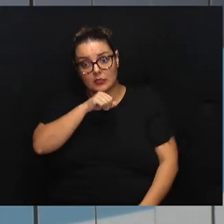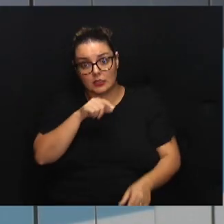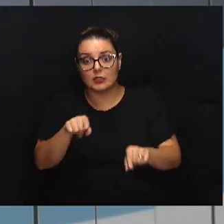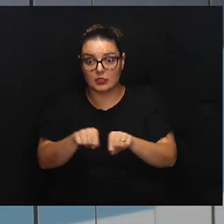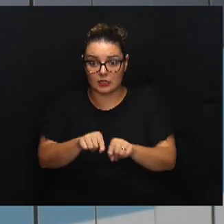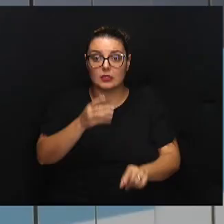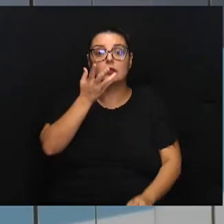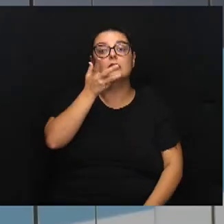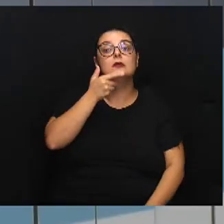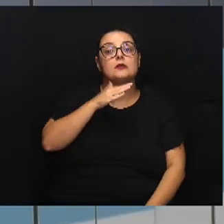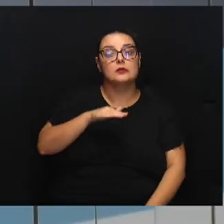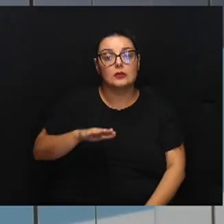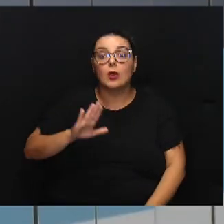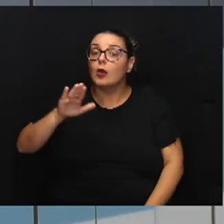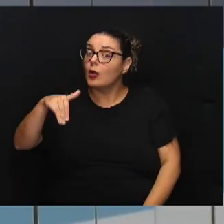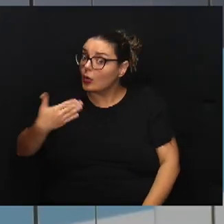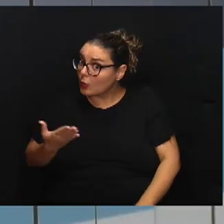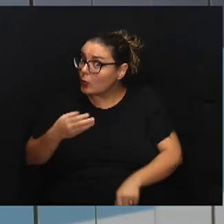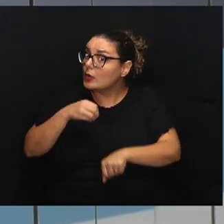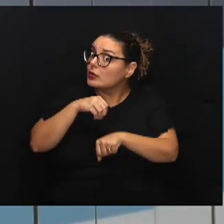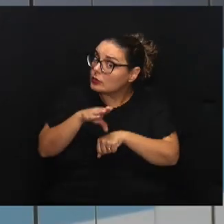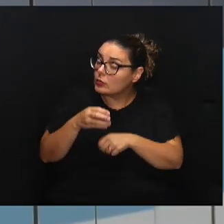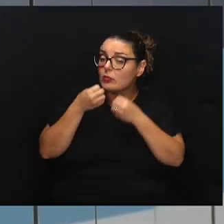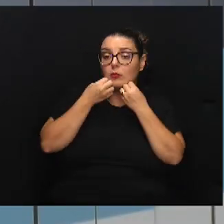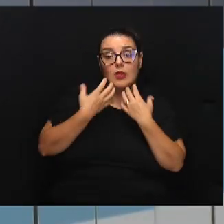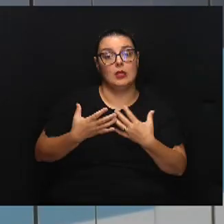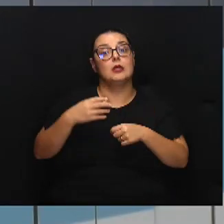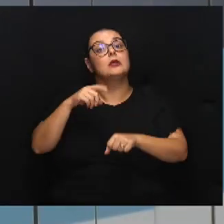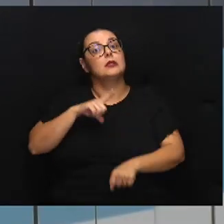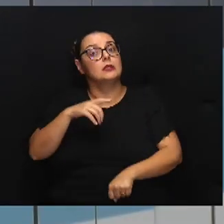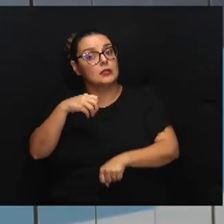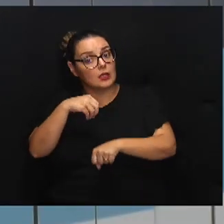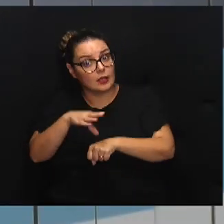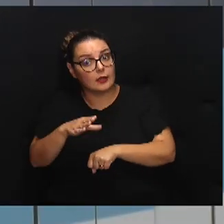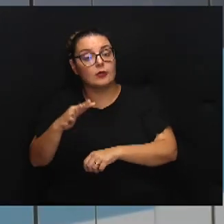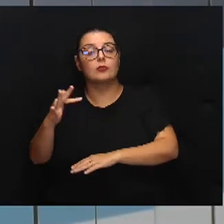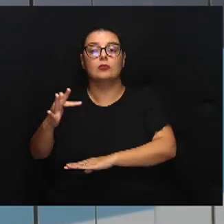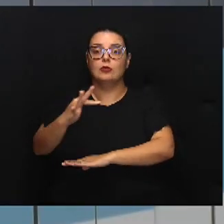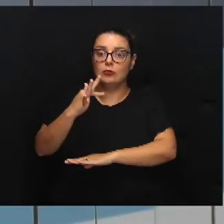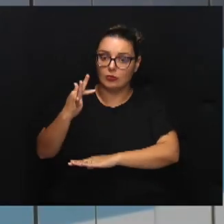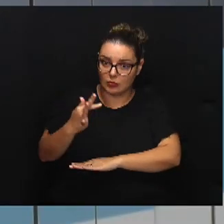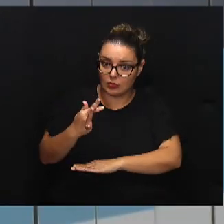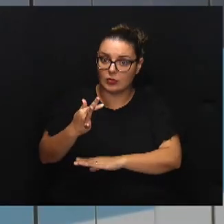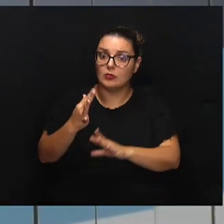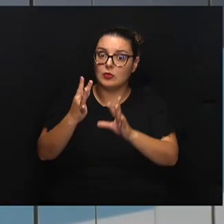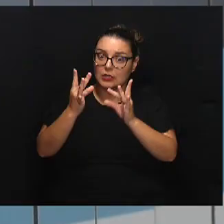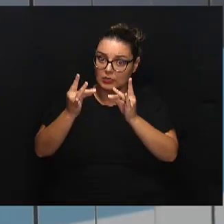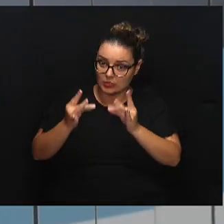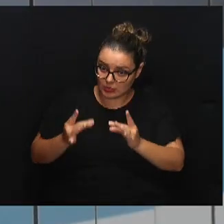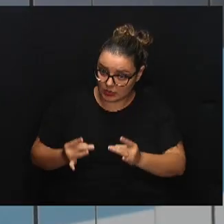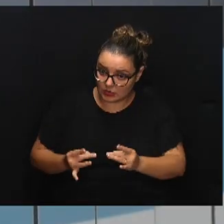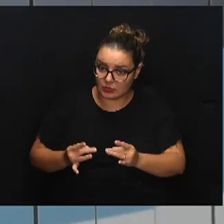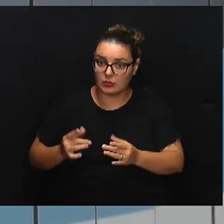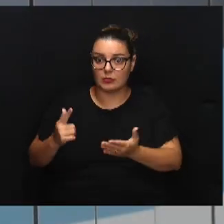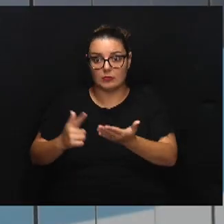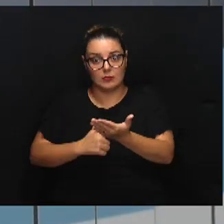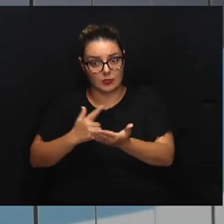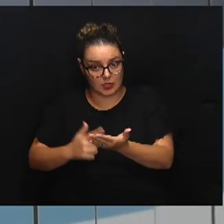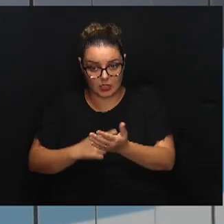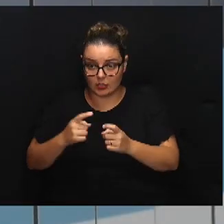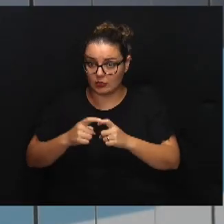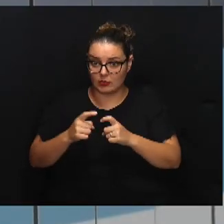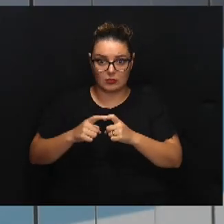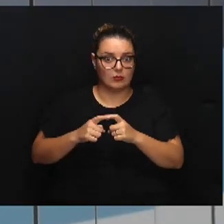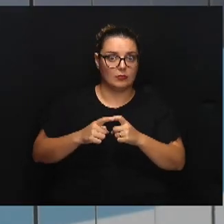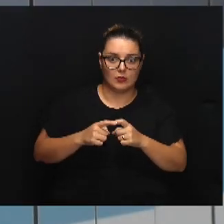das crianças quando bem indicada. E existem indicações formais, muito bem descritas pela literatura médica, né, de